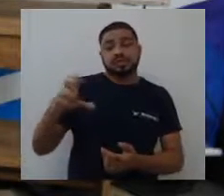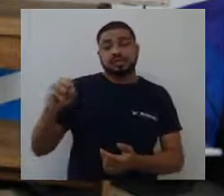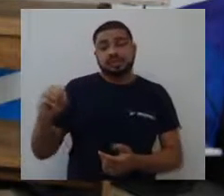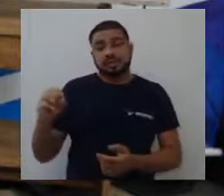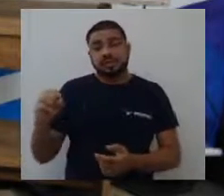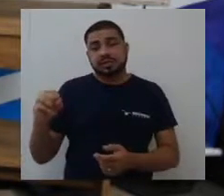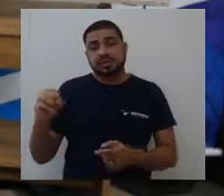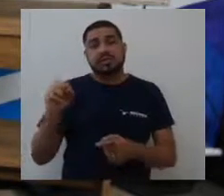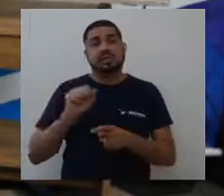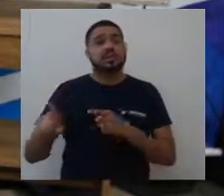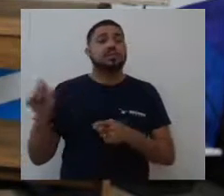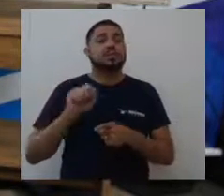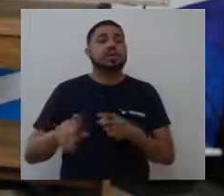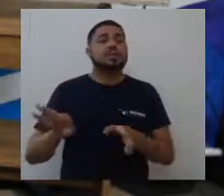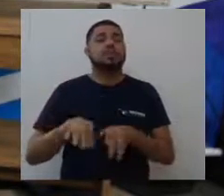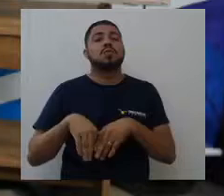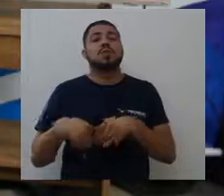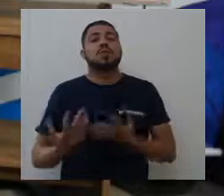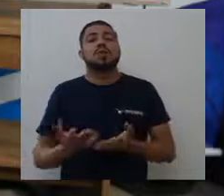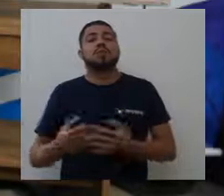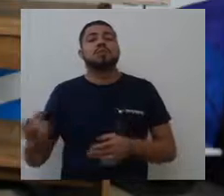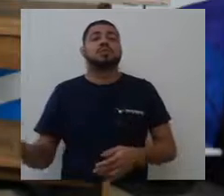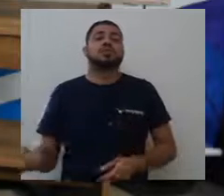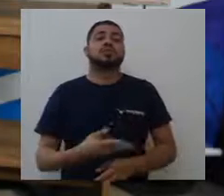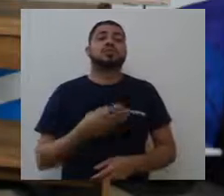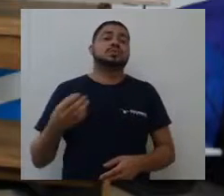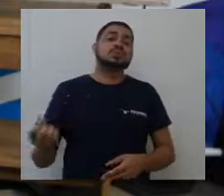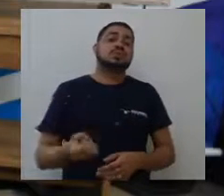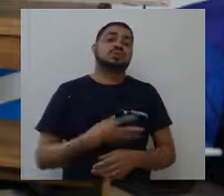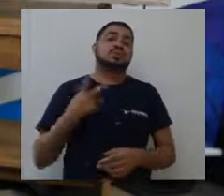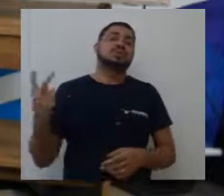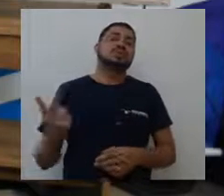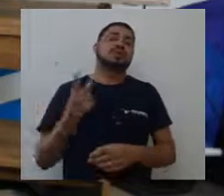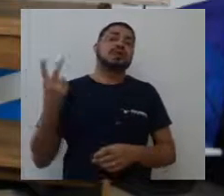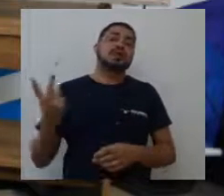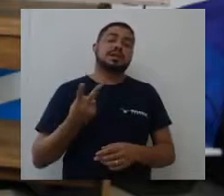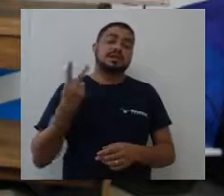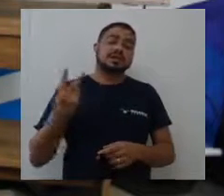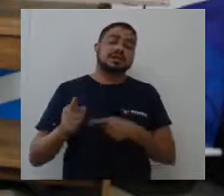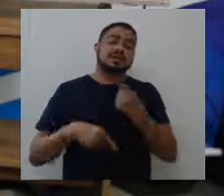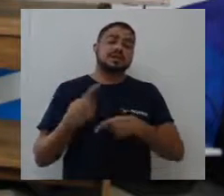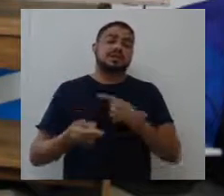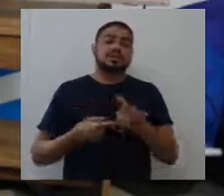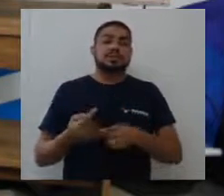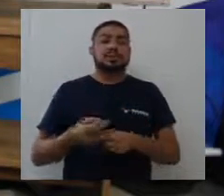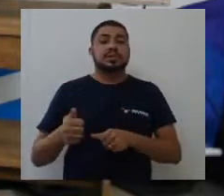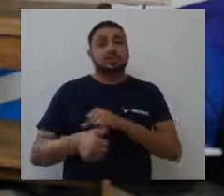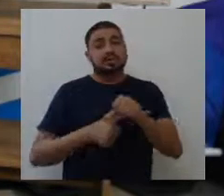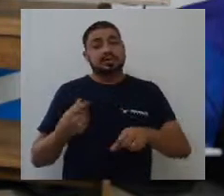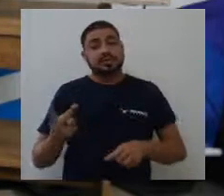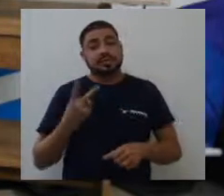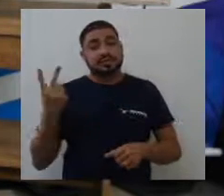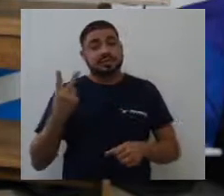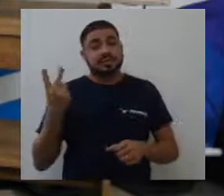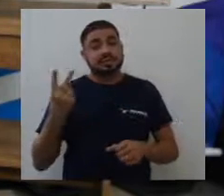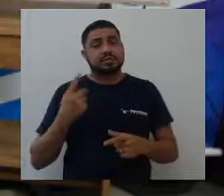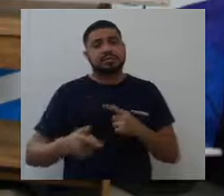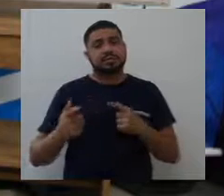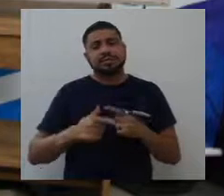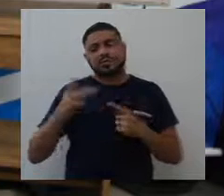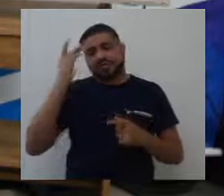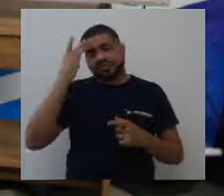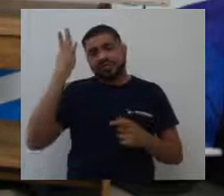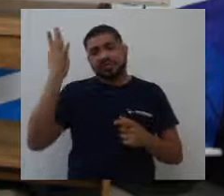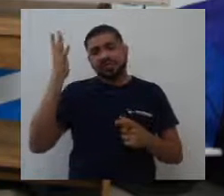de aluguel. Qual deverá ser o novo valor após o reajuste? Gente, probleminha fica fácil,